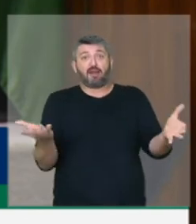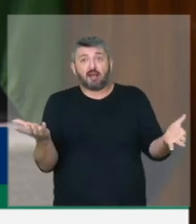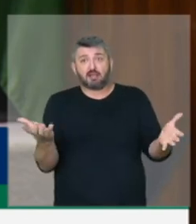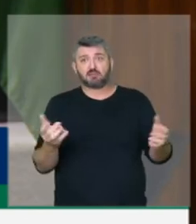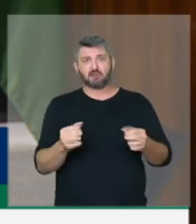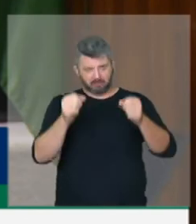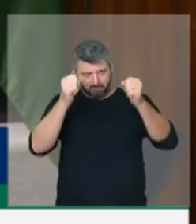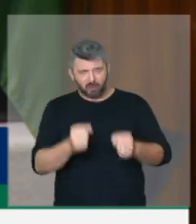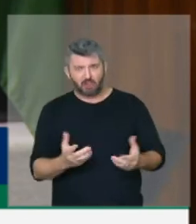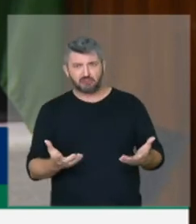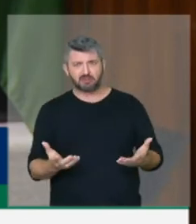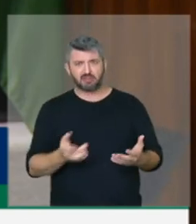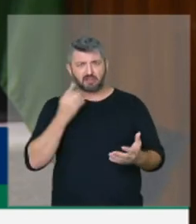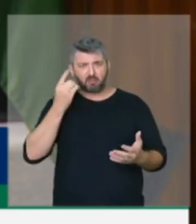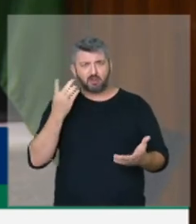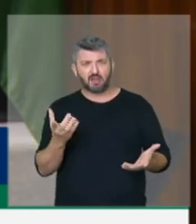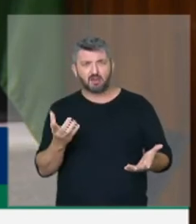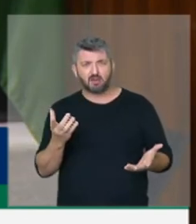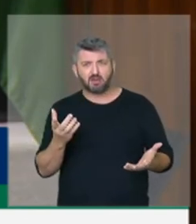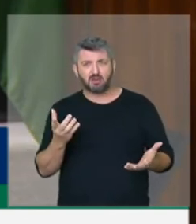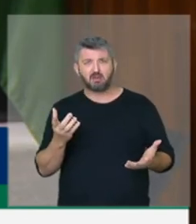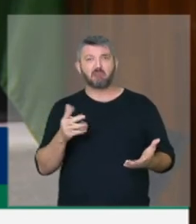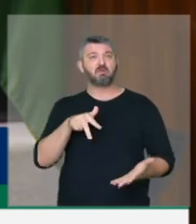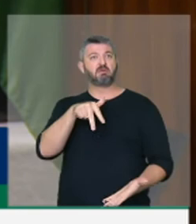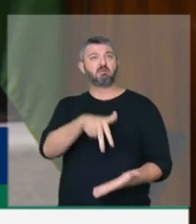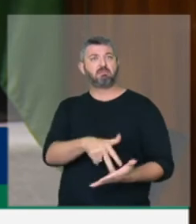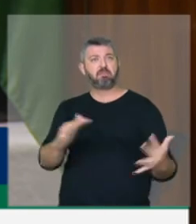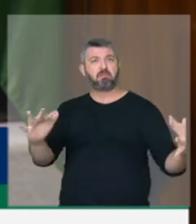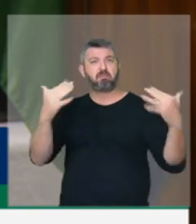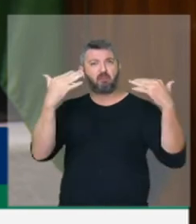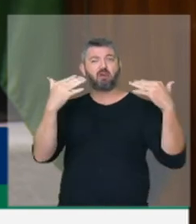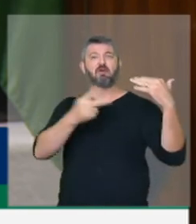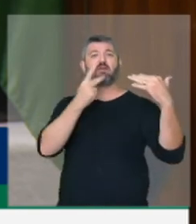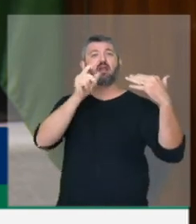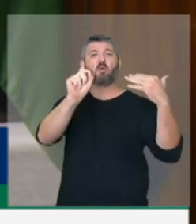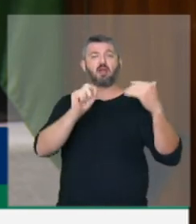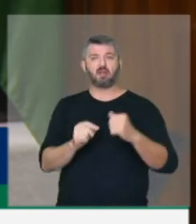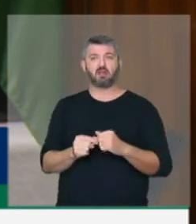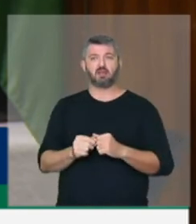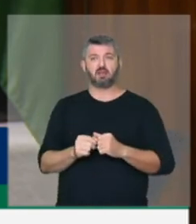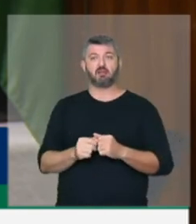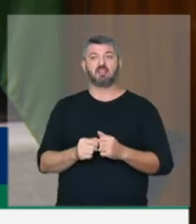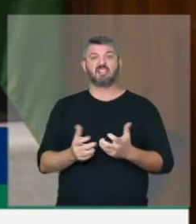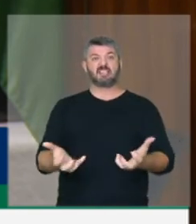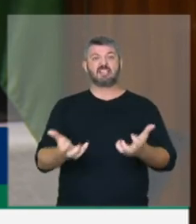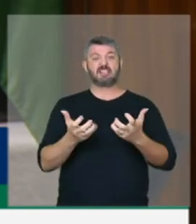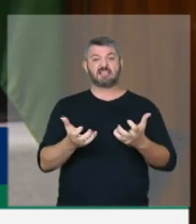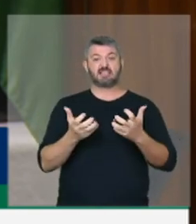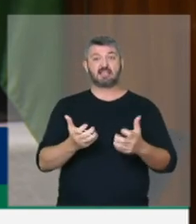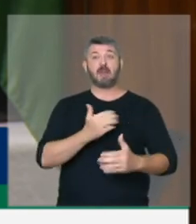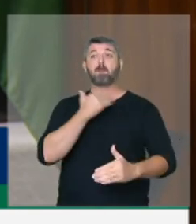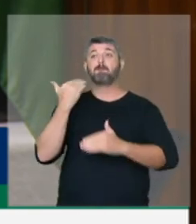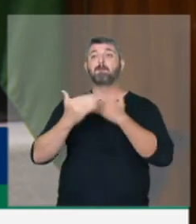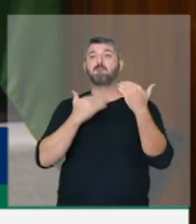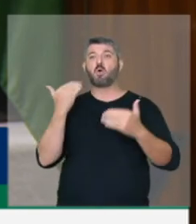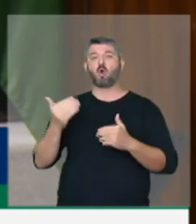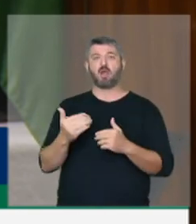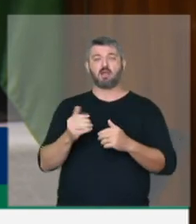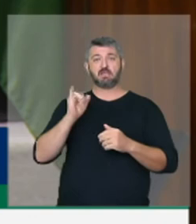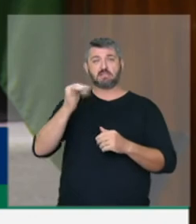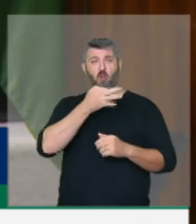Pode, deputado, ir a público e dizer que quer a morte de quem